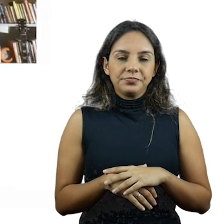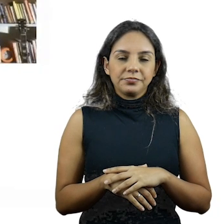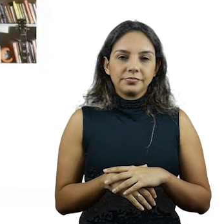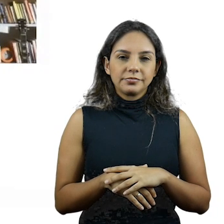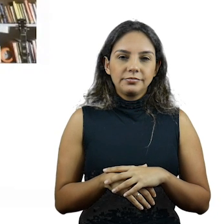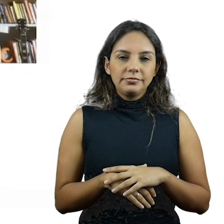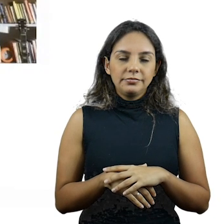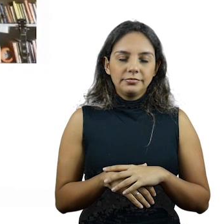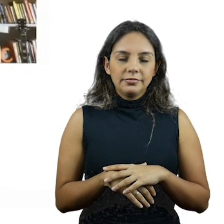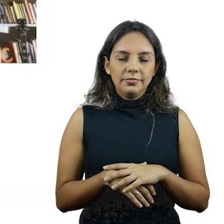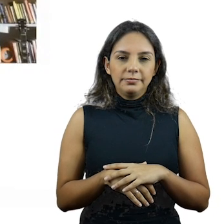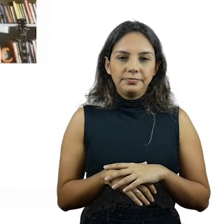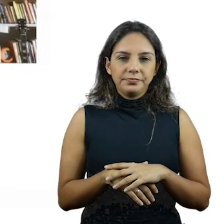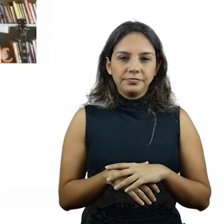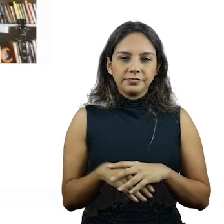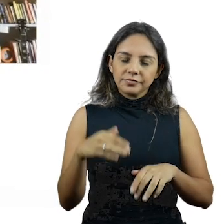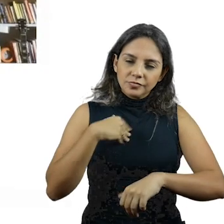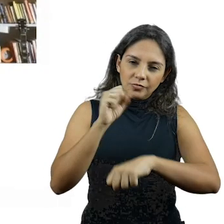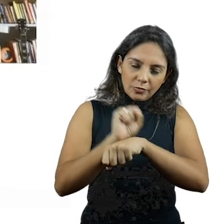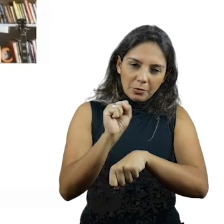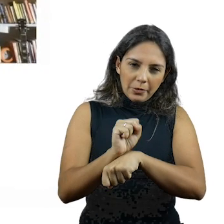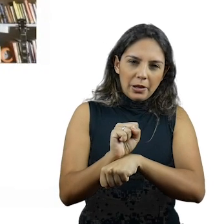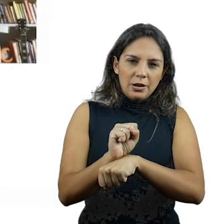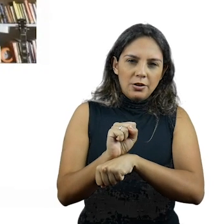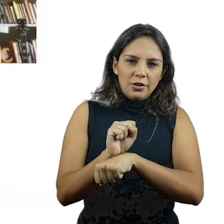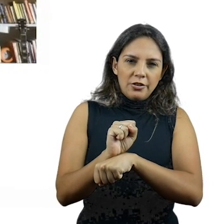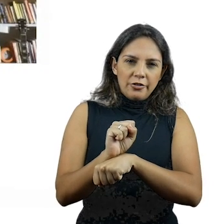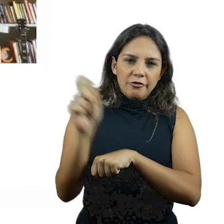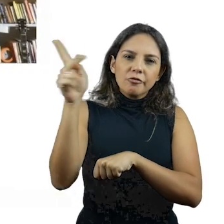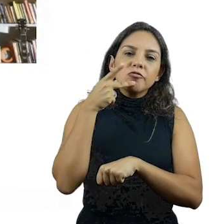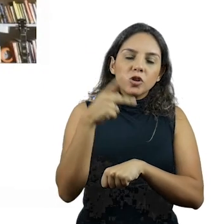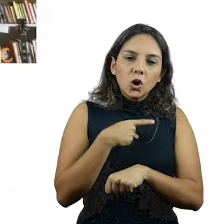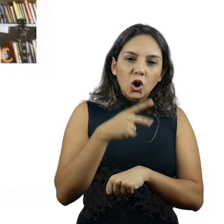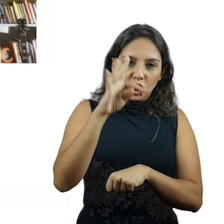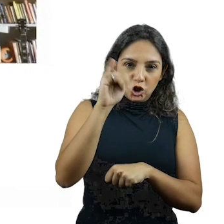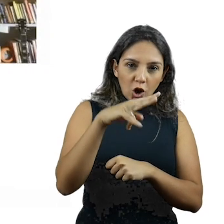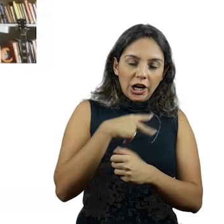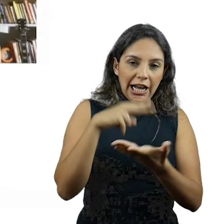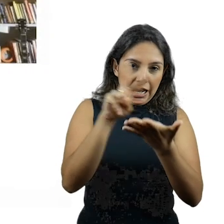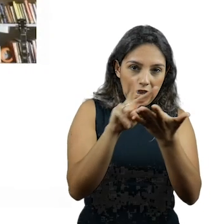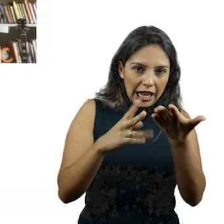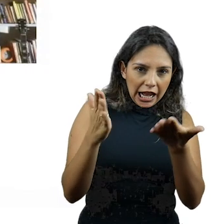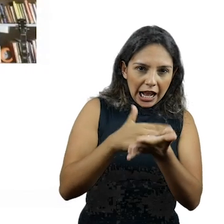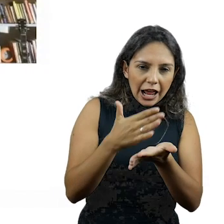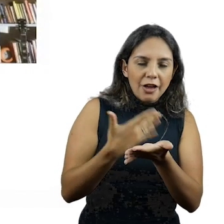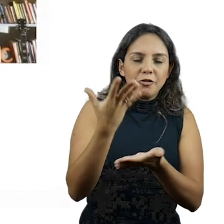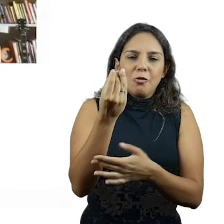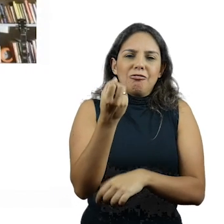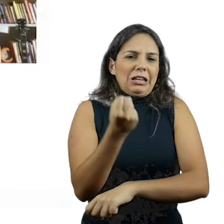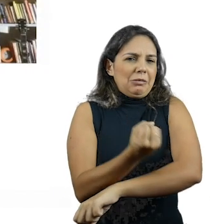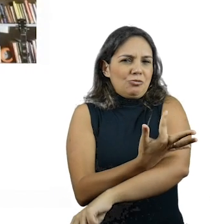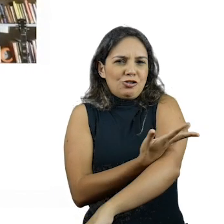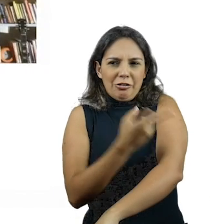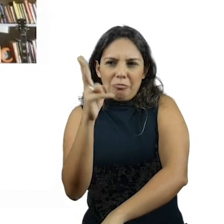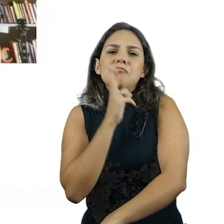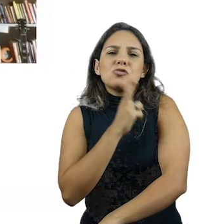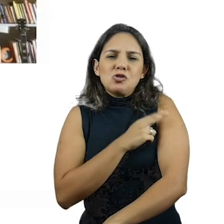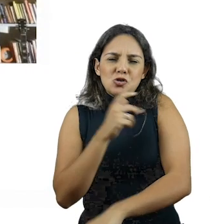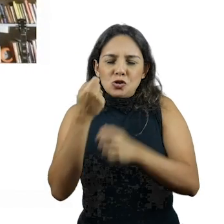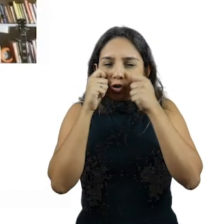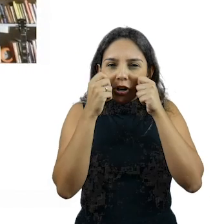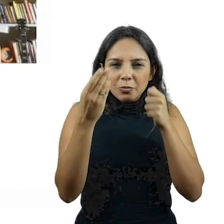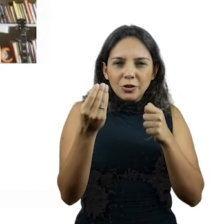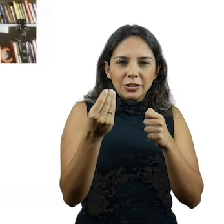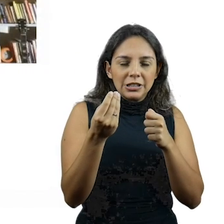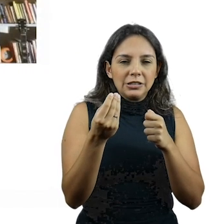E fiquei esperando. Quando ele falou assim, Tony, eu li o livro, fiquei muito emocionado, chorei muito. Ele tinha